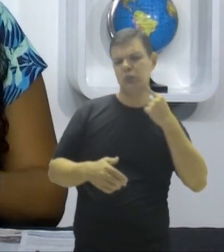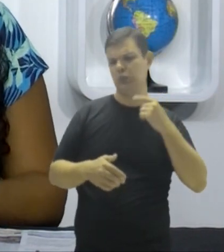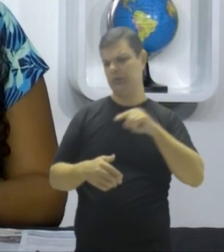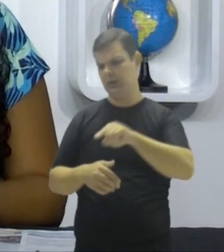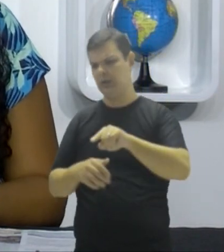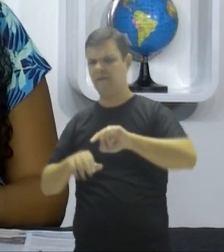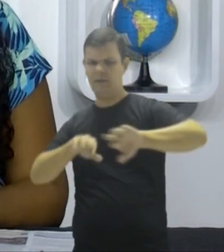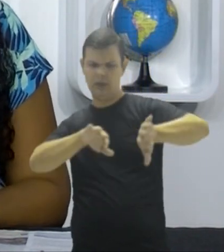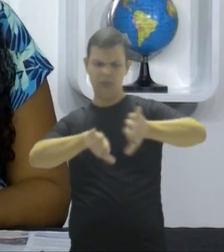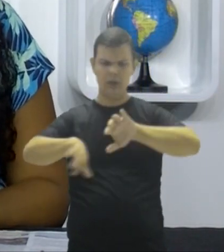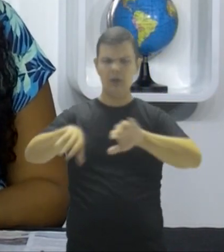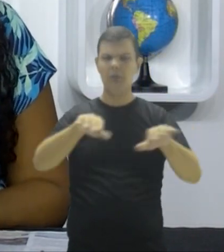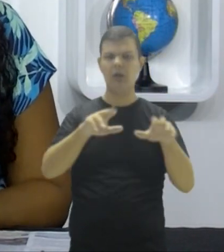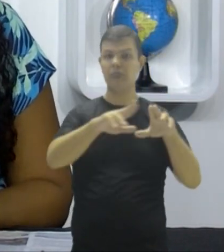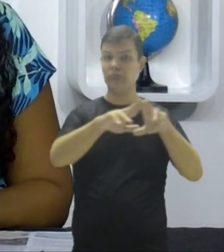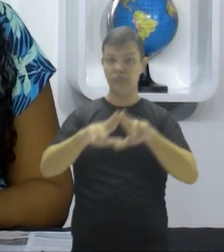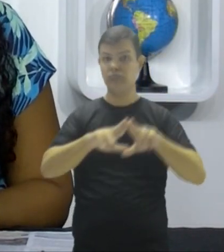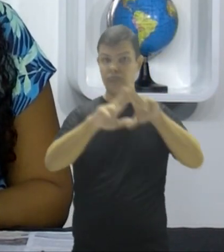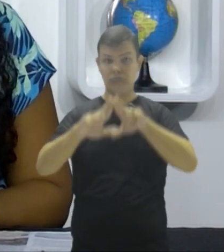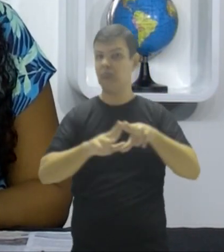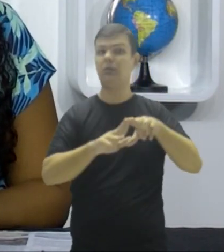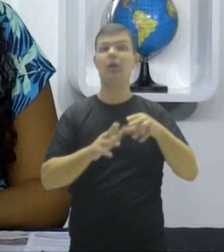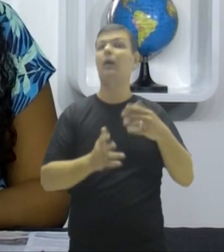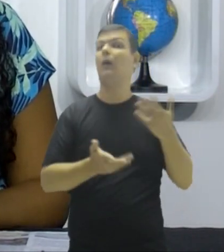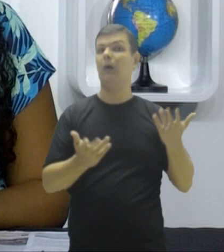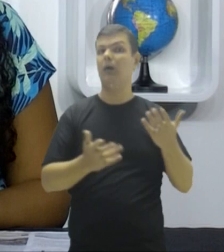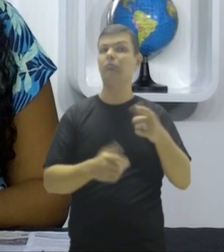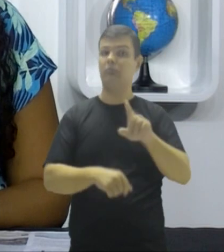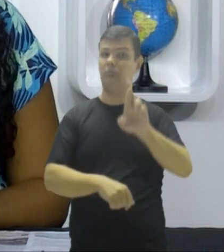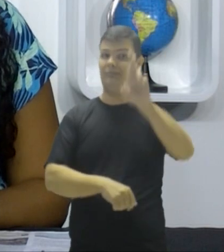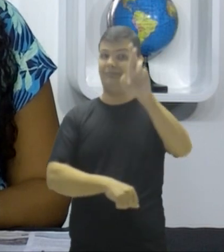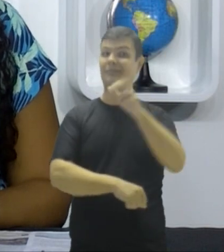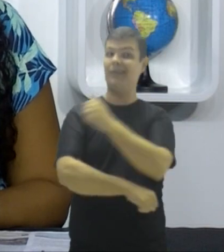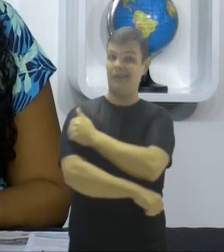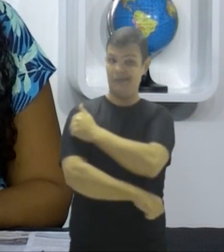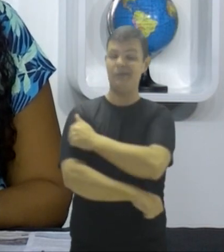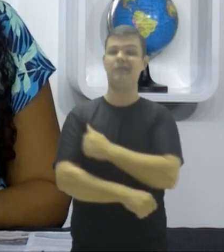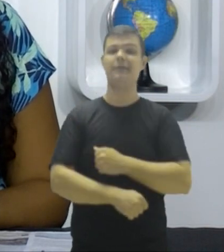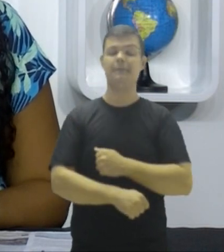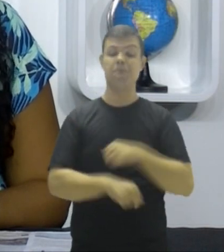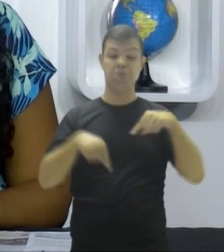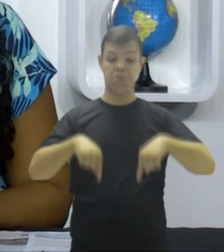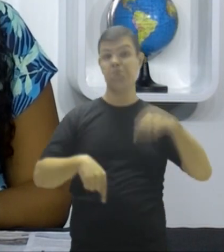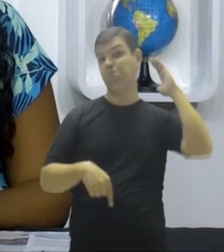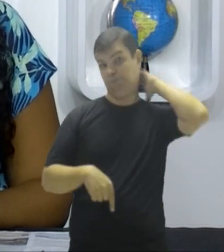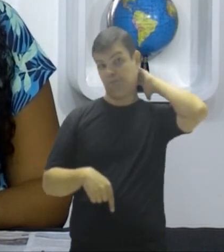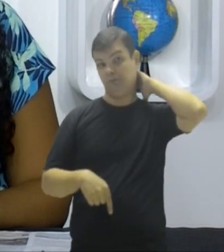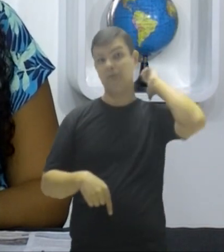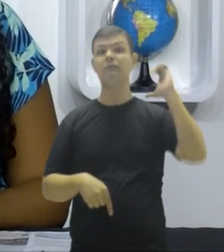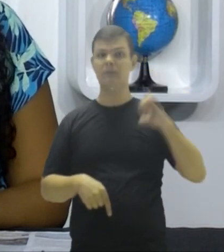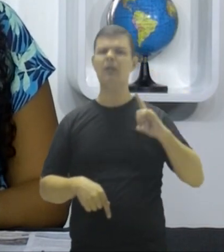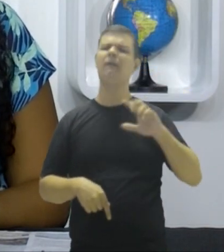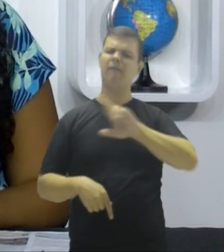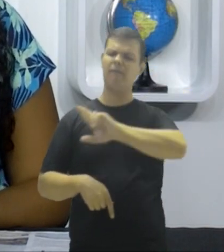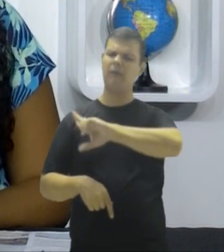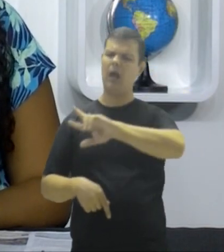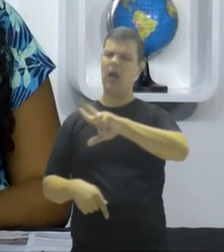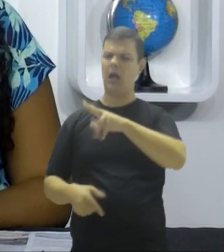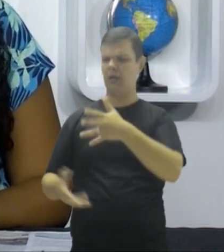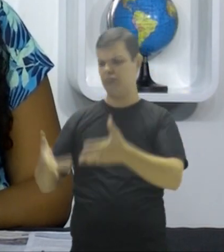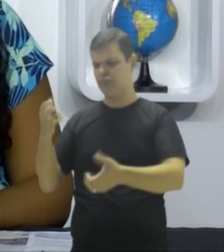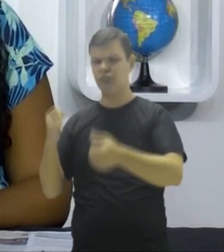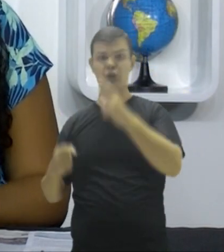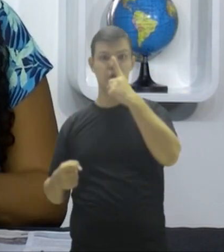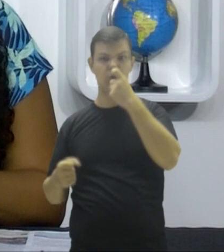o lixo inorgânico. Então, faça a sua parte, estudante. Inclusive, em Belém, nós temos várias cooperativas de coleta